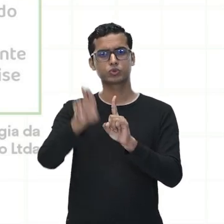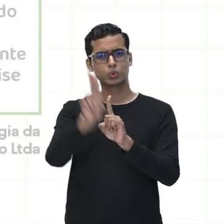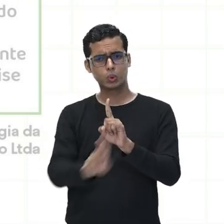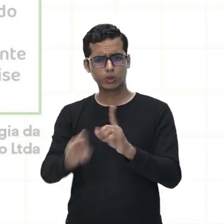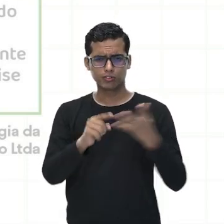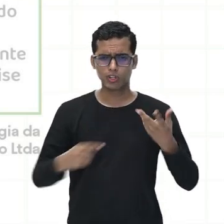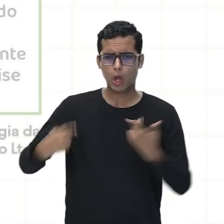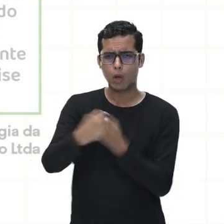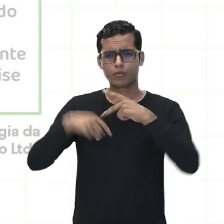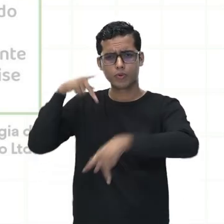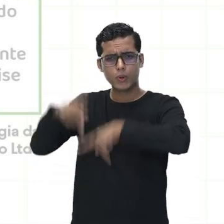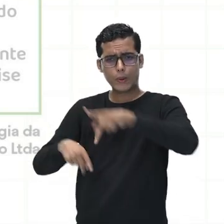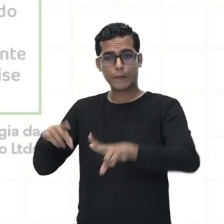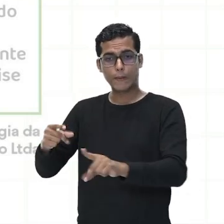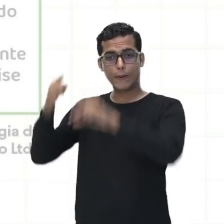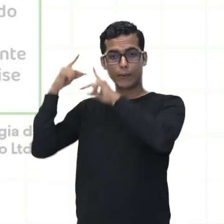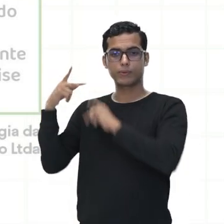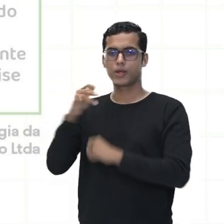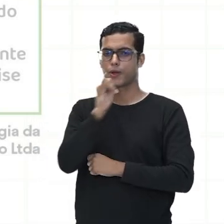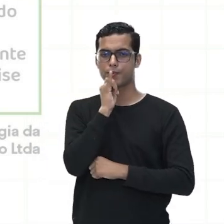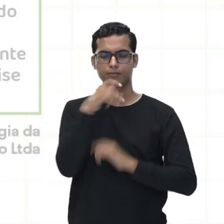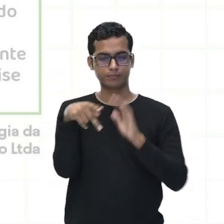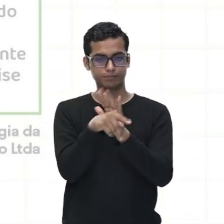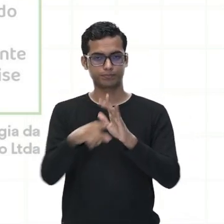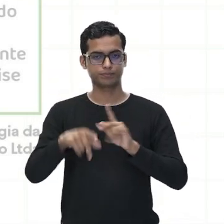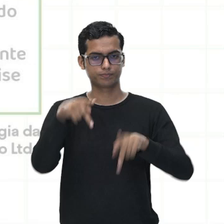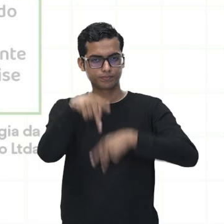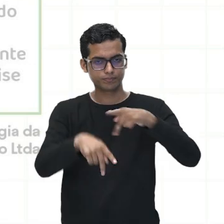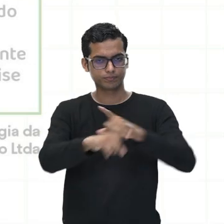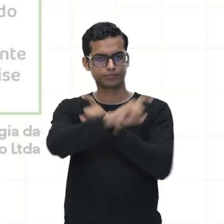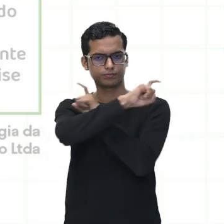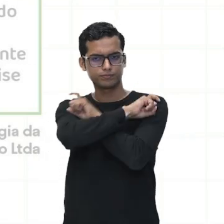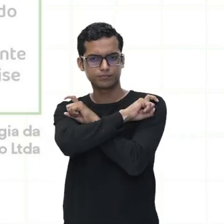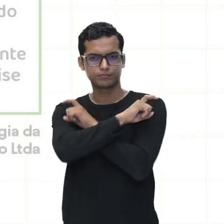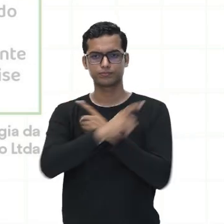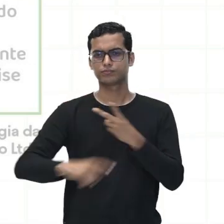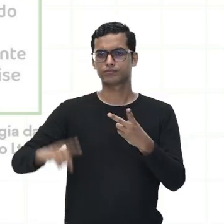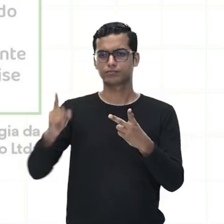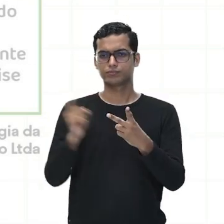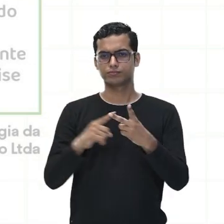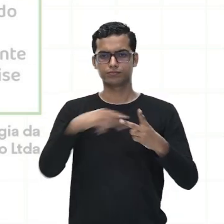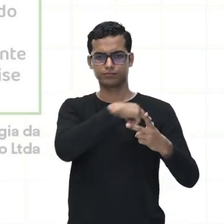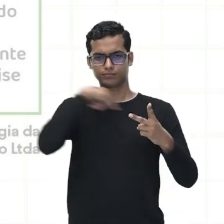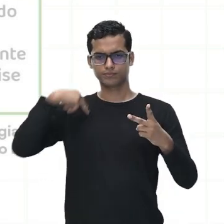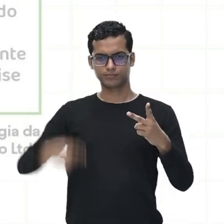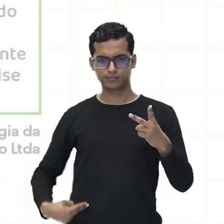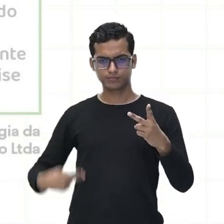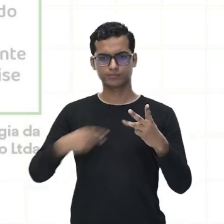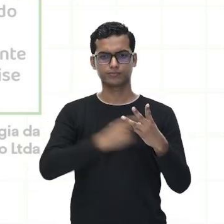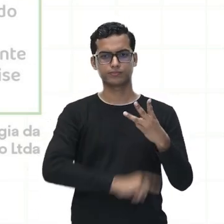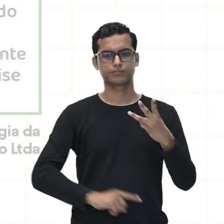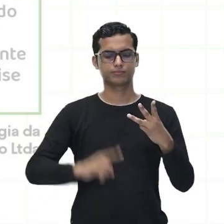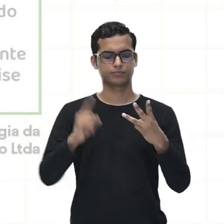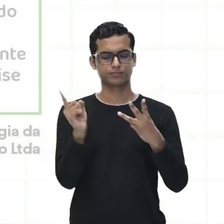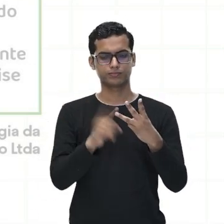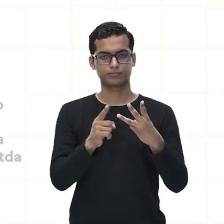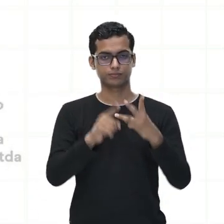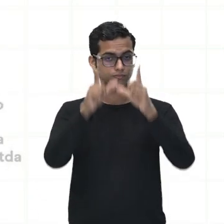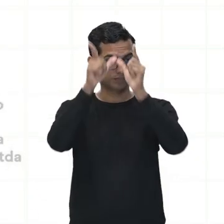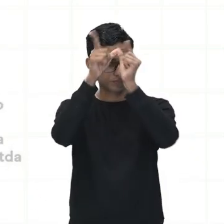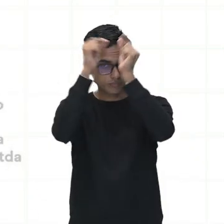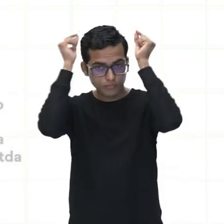civilizações antigas, como os egípcios, os chineses e os gregos,